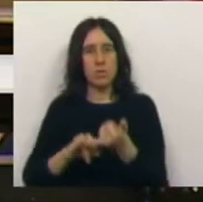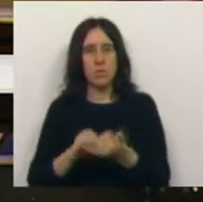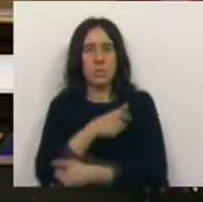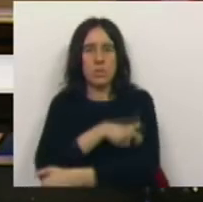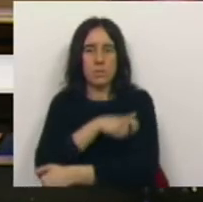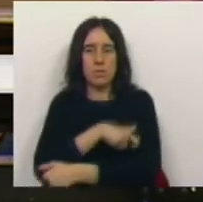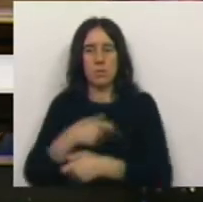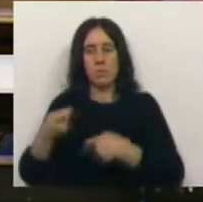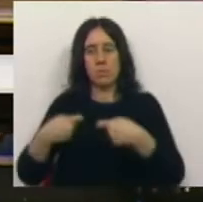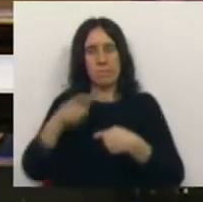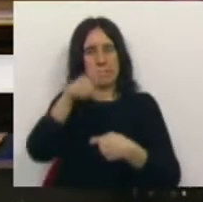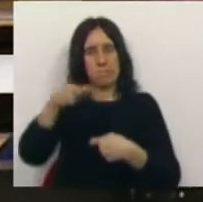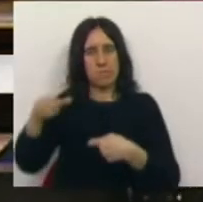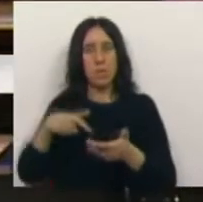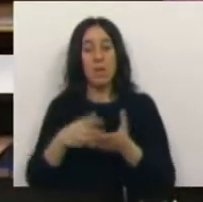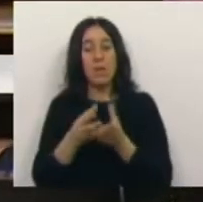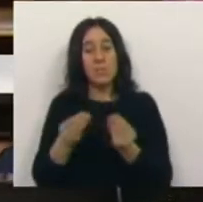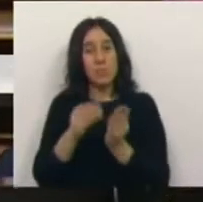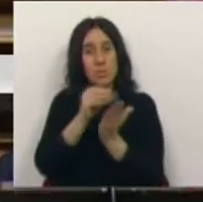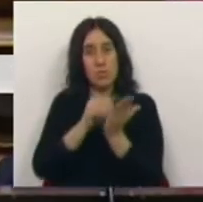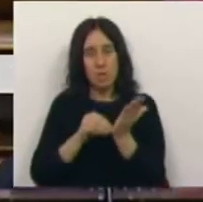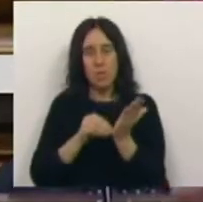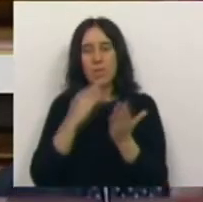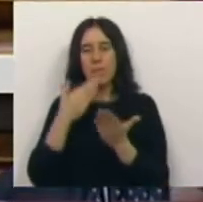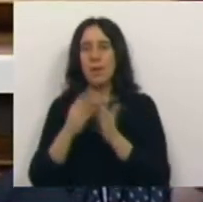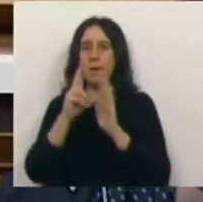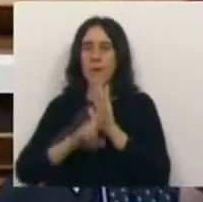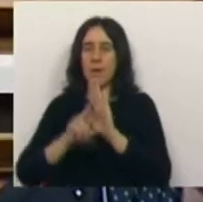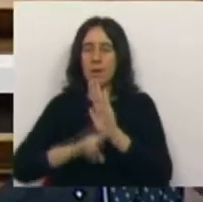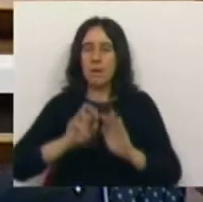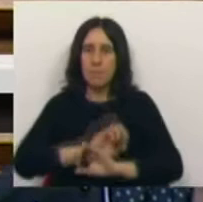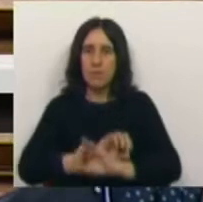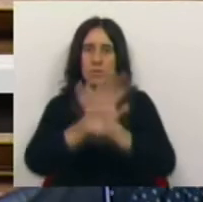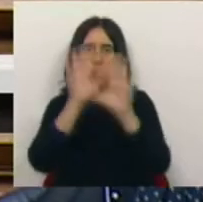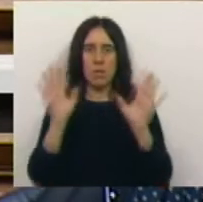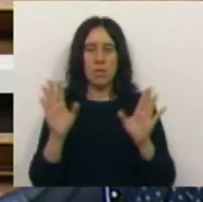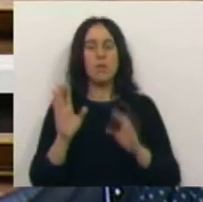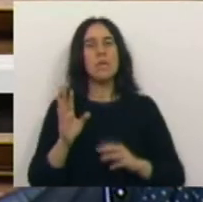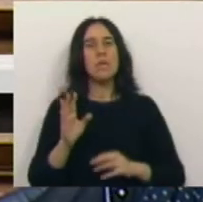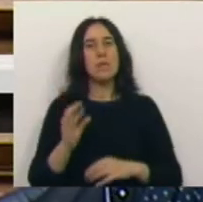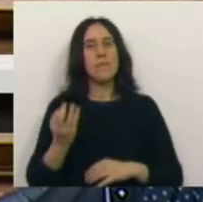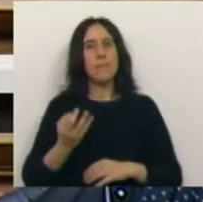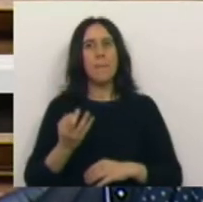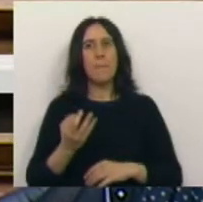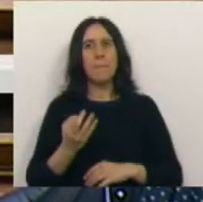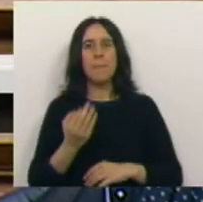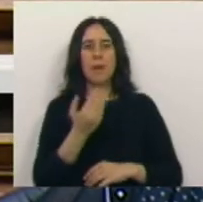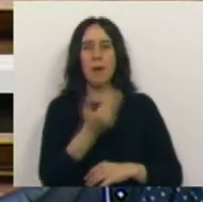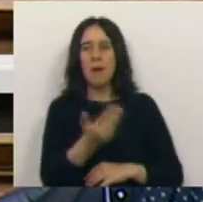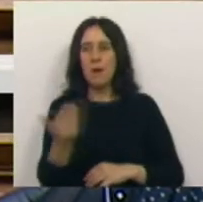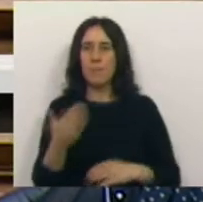mesmos comerciantes. Solução que clarifica as regras e a responsabilidade das várias